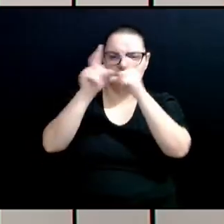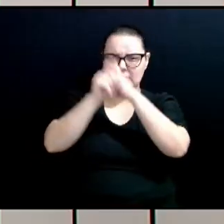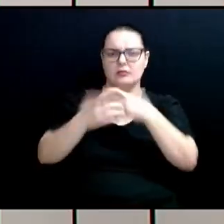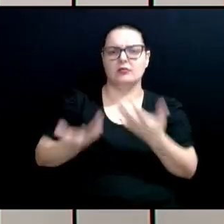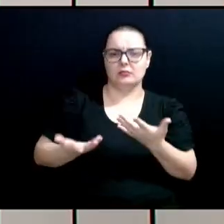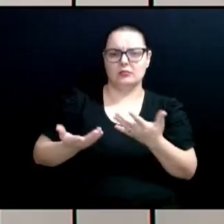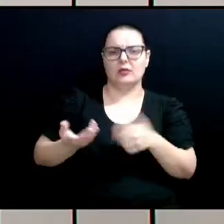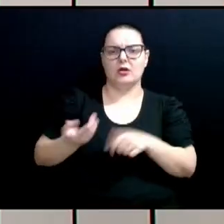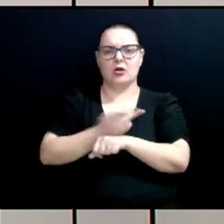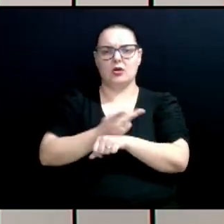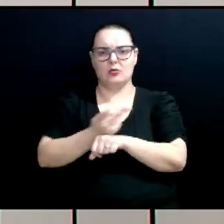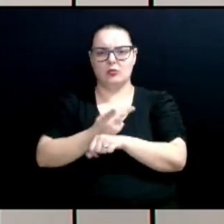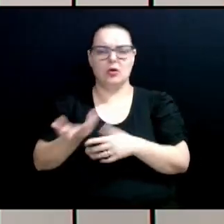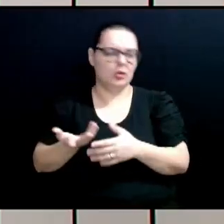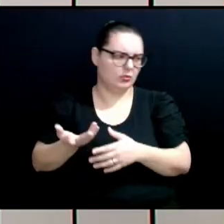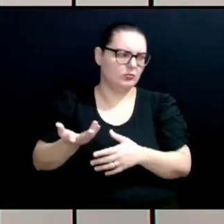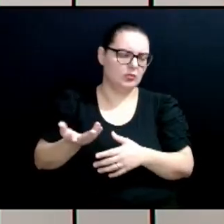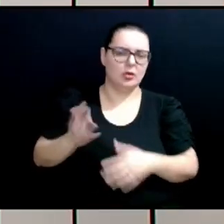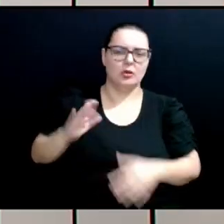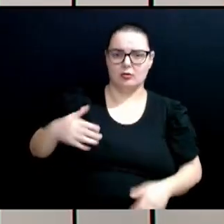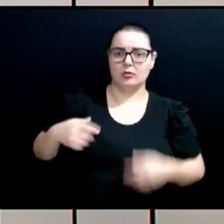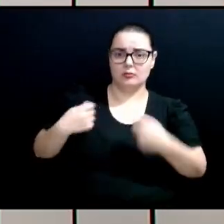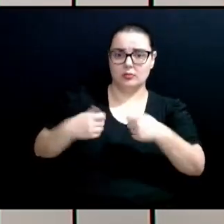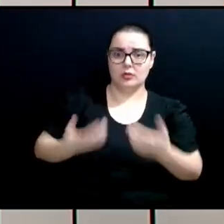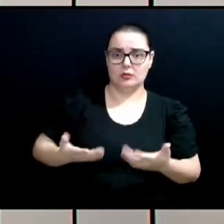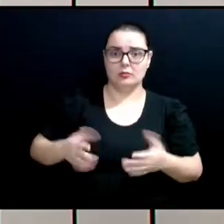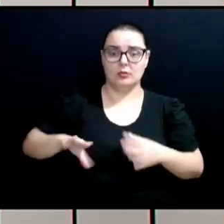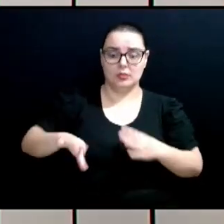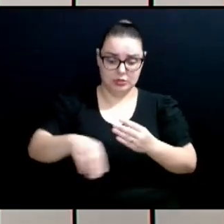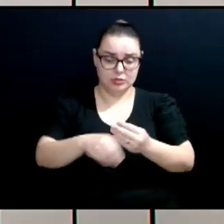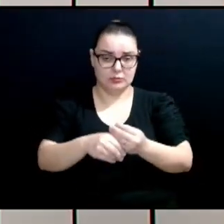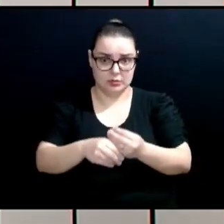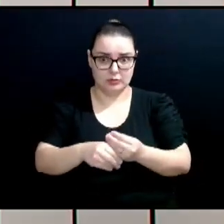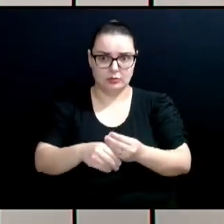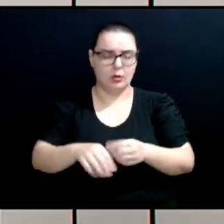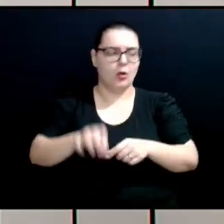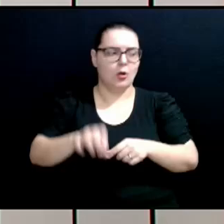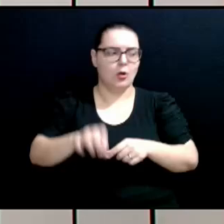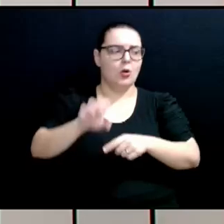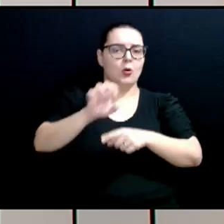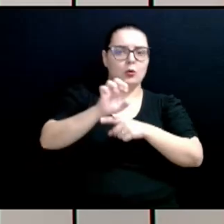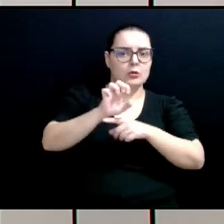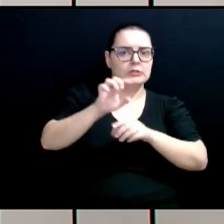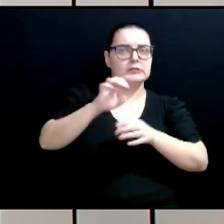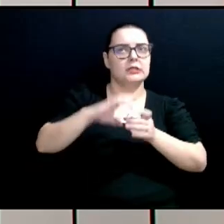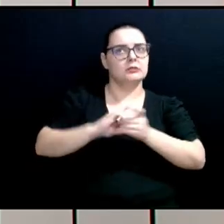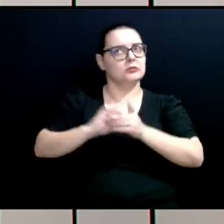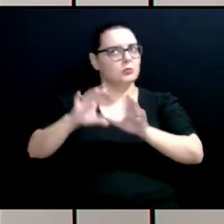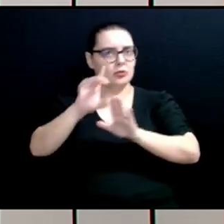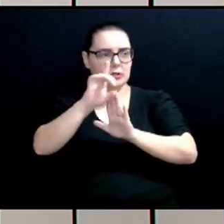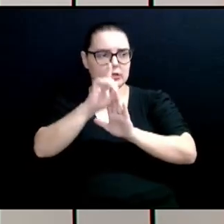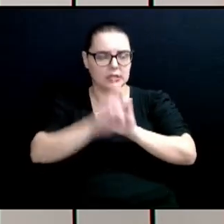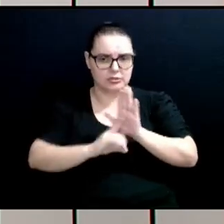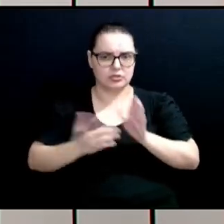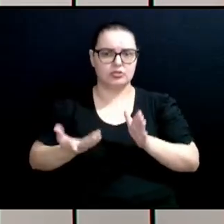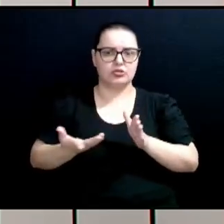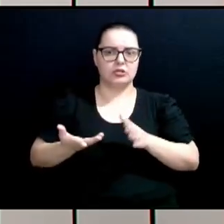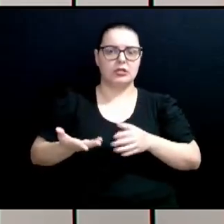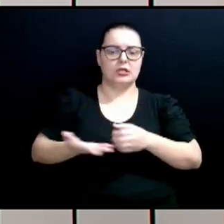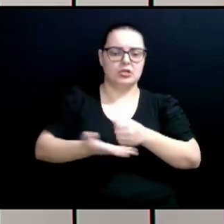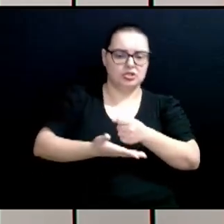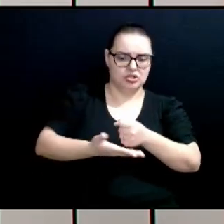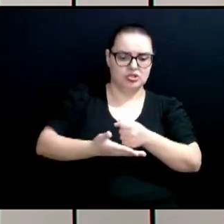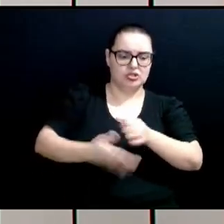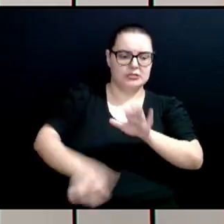por eles quando é necessário? E eu já emendo, o Estado democrático de direito se fundamenta, se legitima